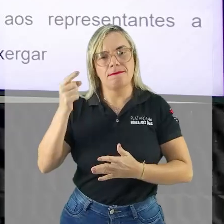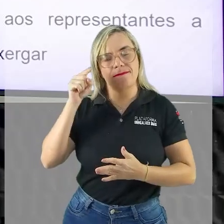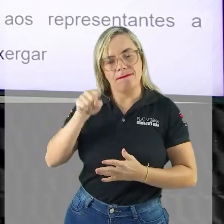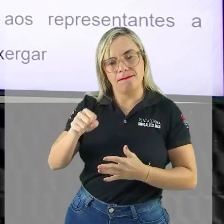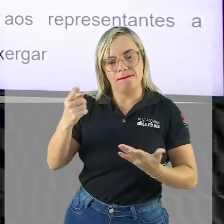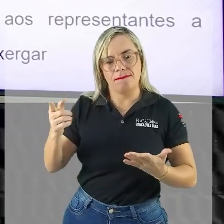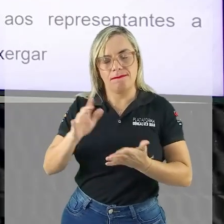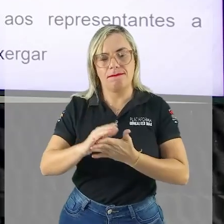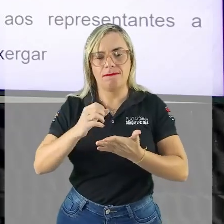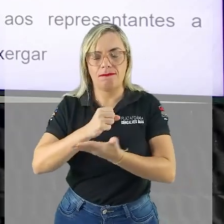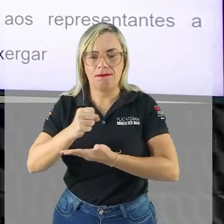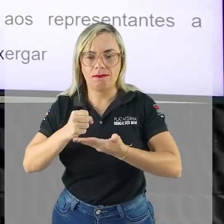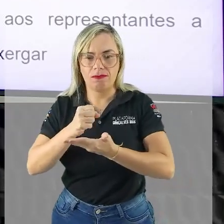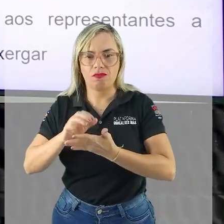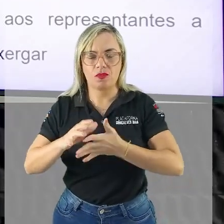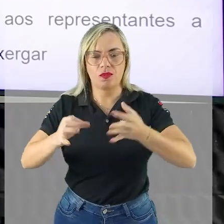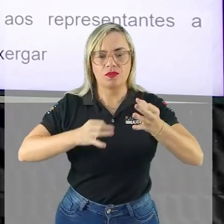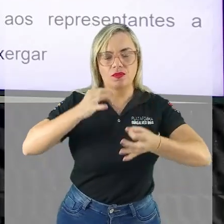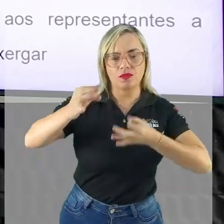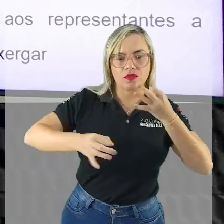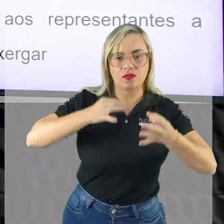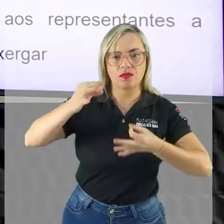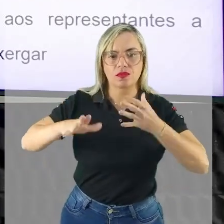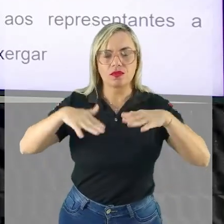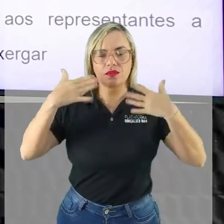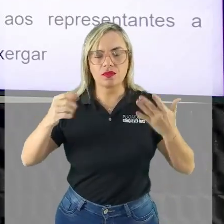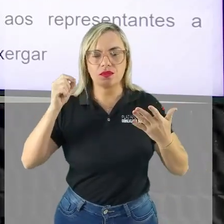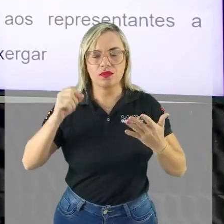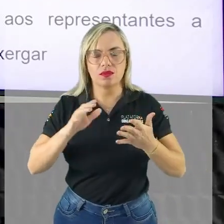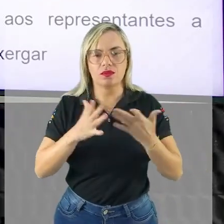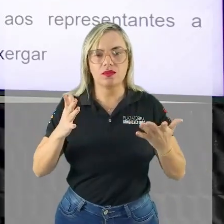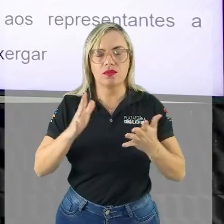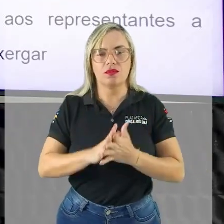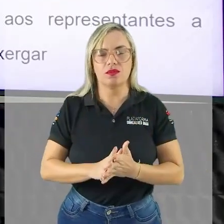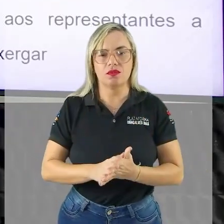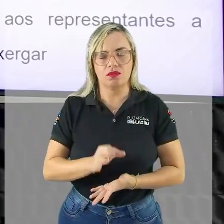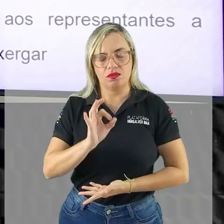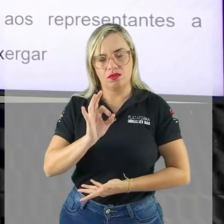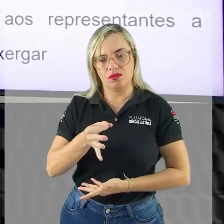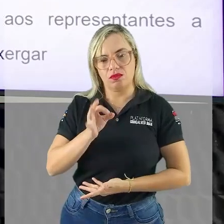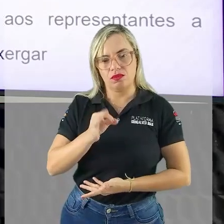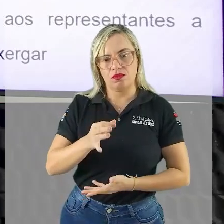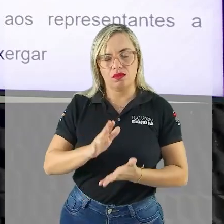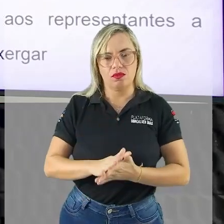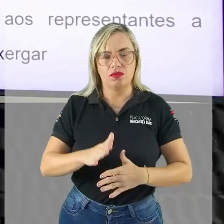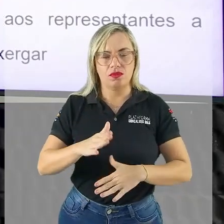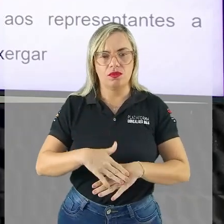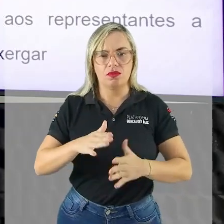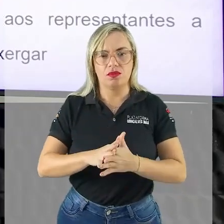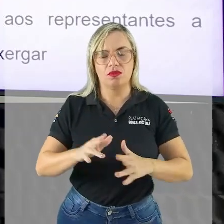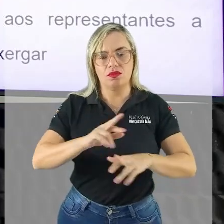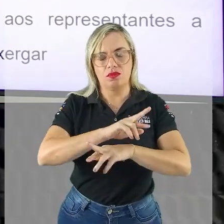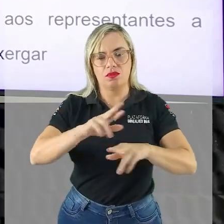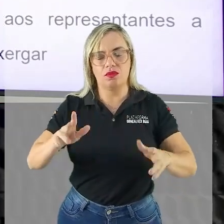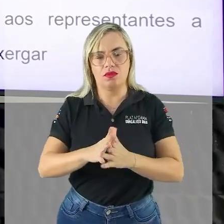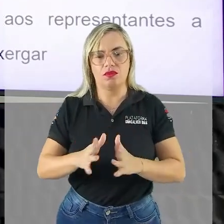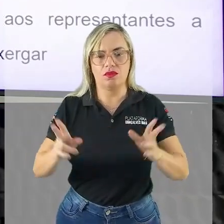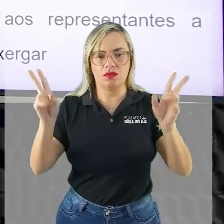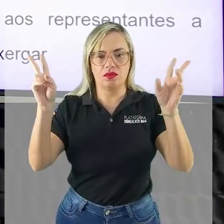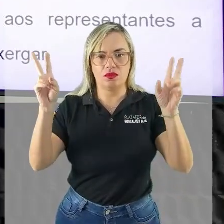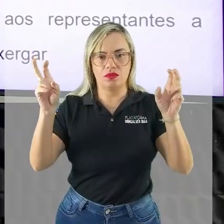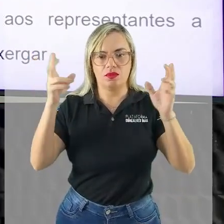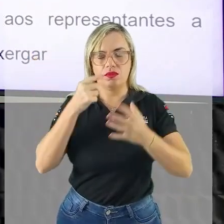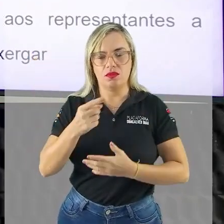você embasar o seu argumento, tá? E estar bem preparado para os mais diversos tipos de temas. O que eu estou querendo